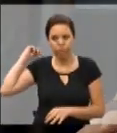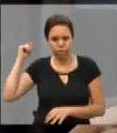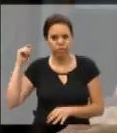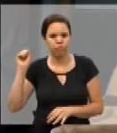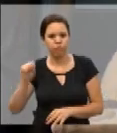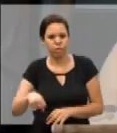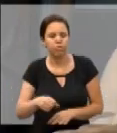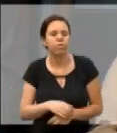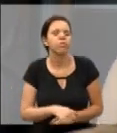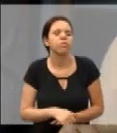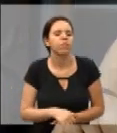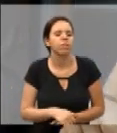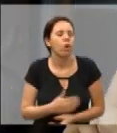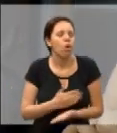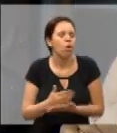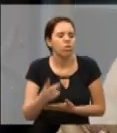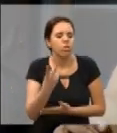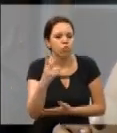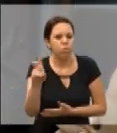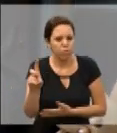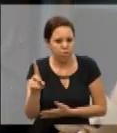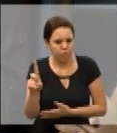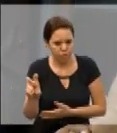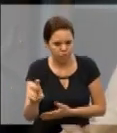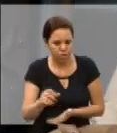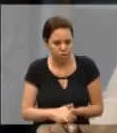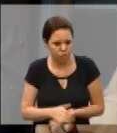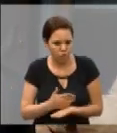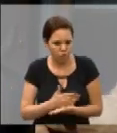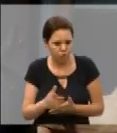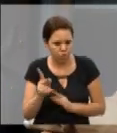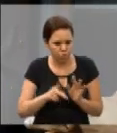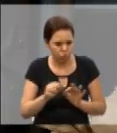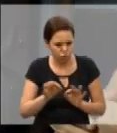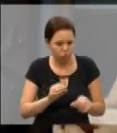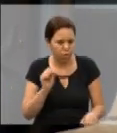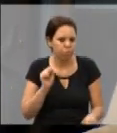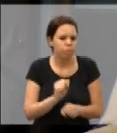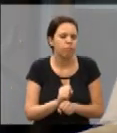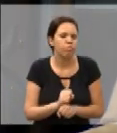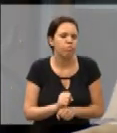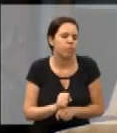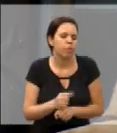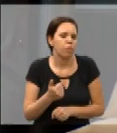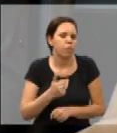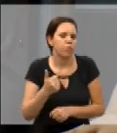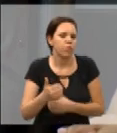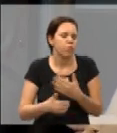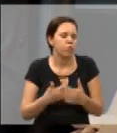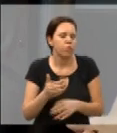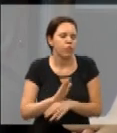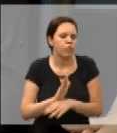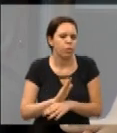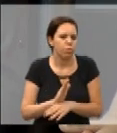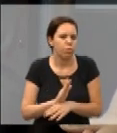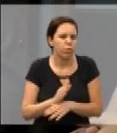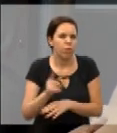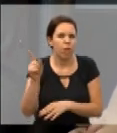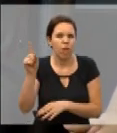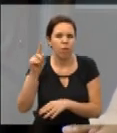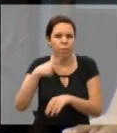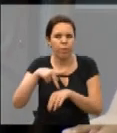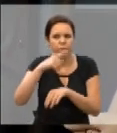ele começou em 2015 o projeto, né? Ele teve uma pausa porque nas primeiras filmagens que ele fez, acho que foi na